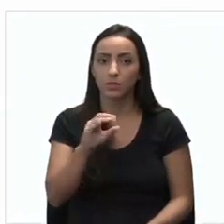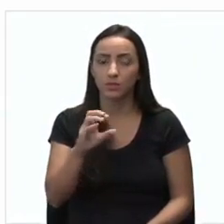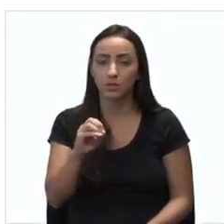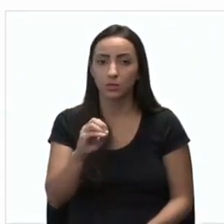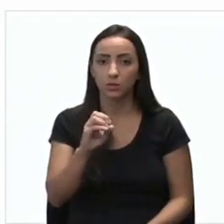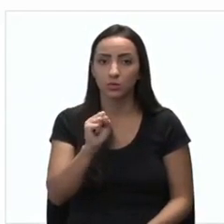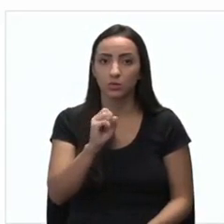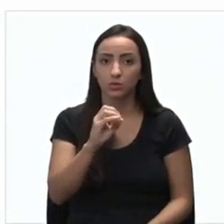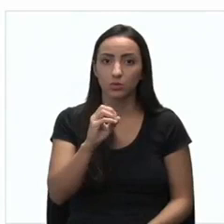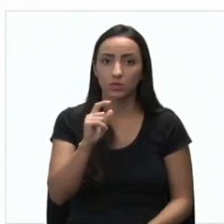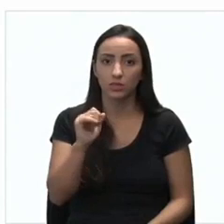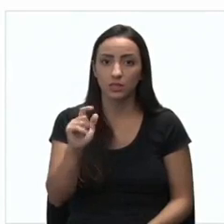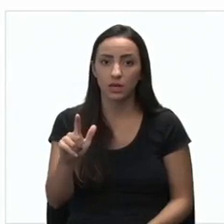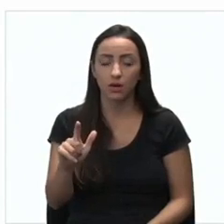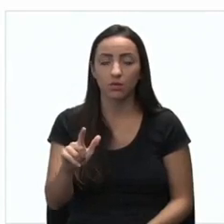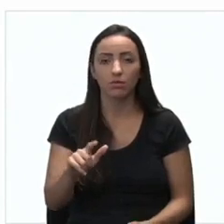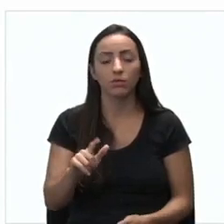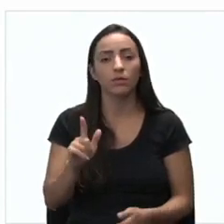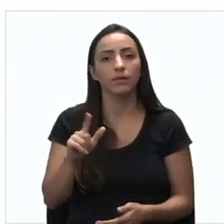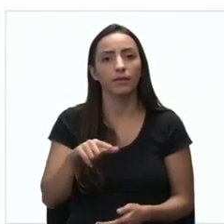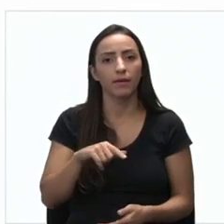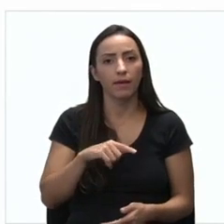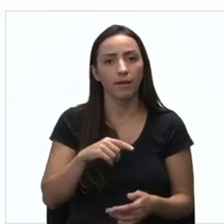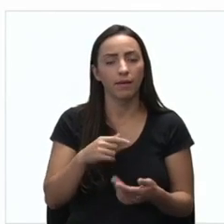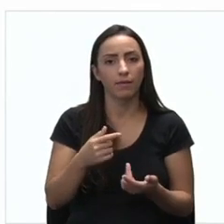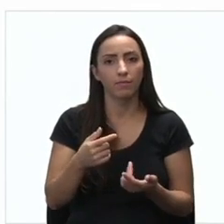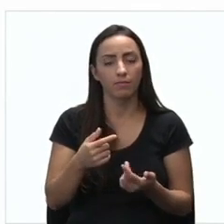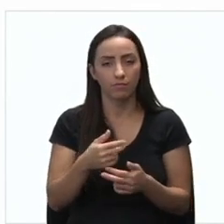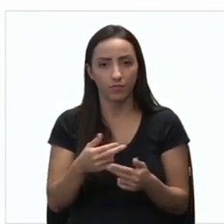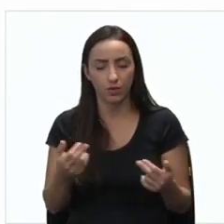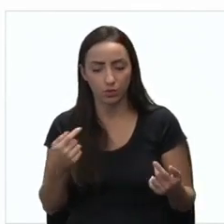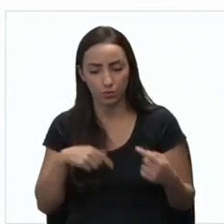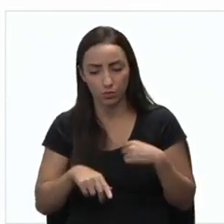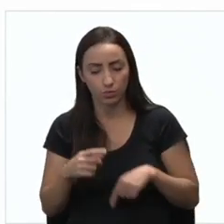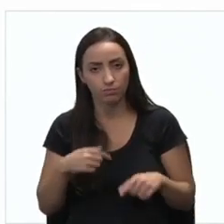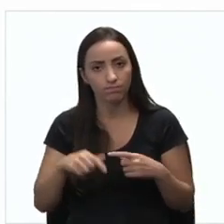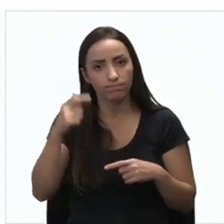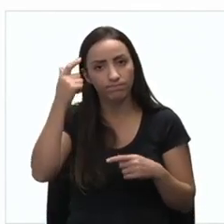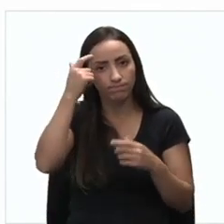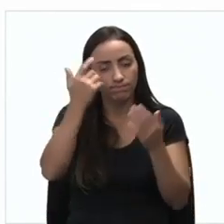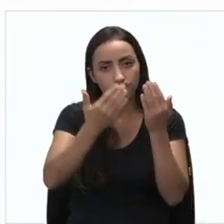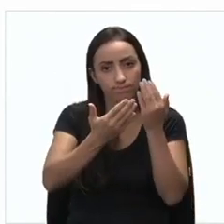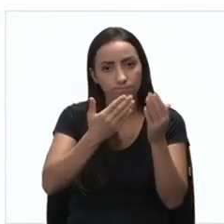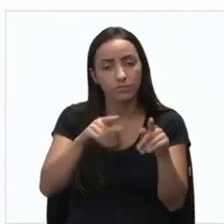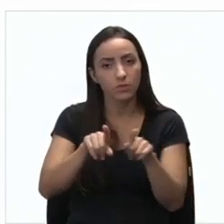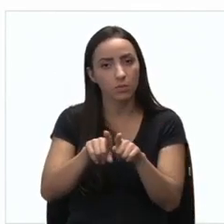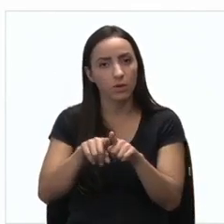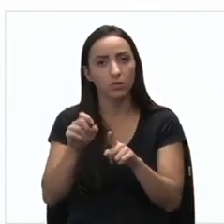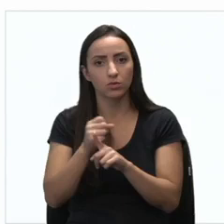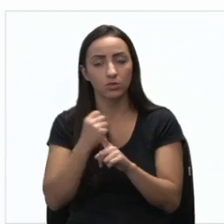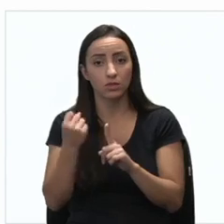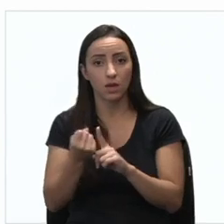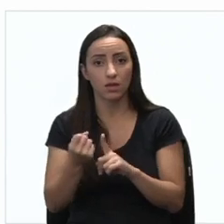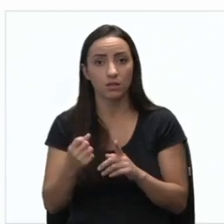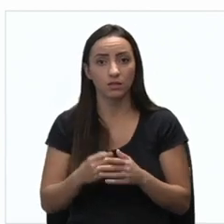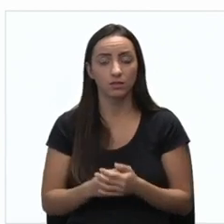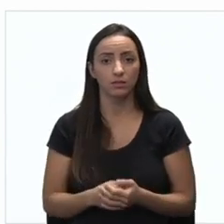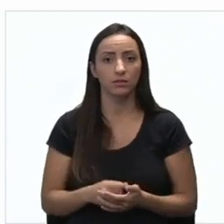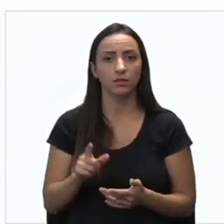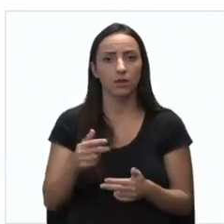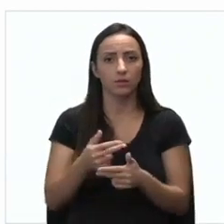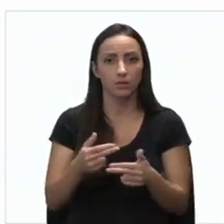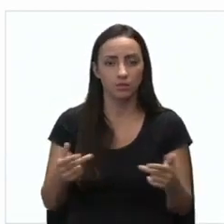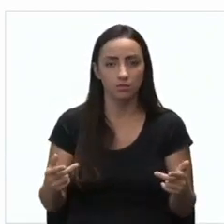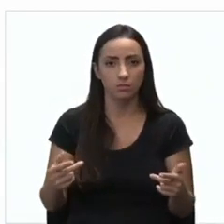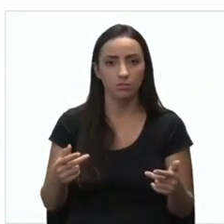biopsicossocial, que envolve fatores biológicos, psicológicos e sociais. Então, são os determinantes